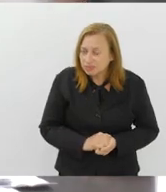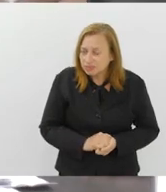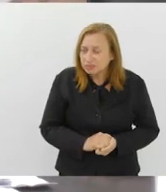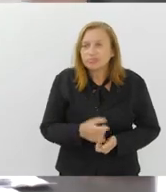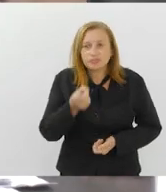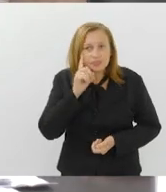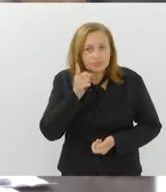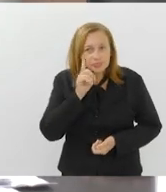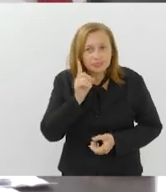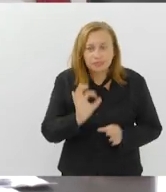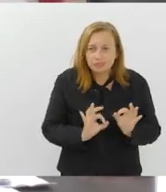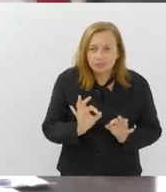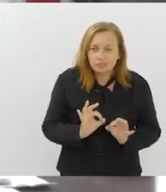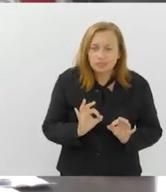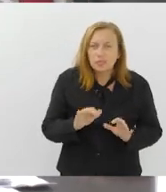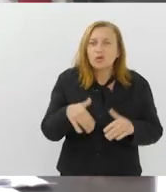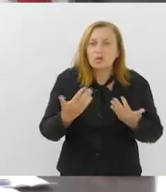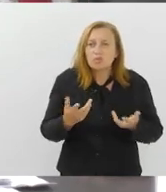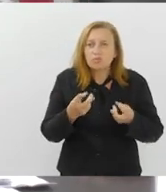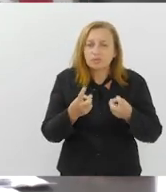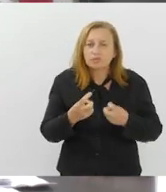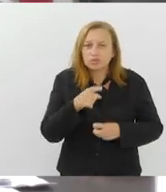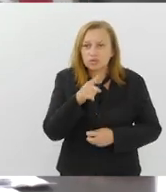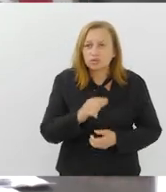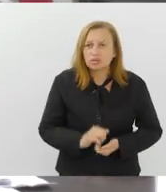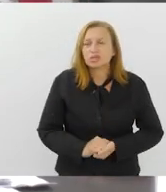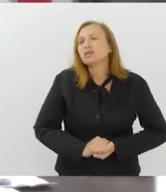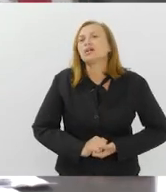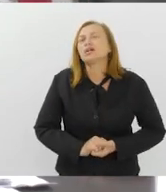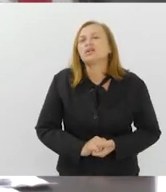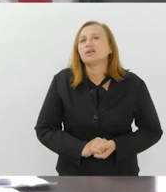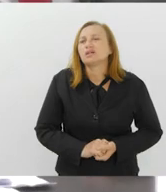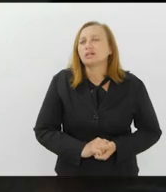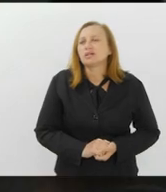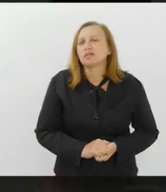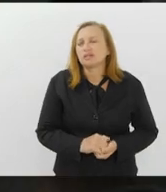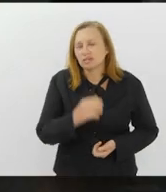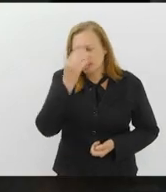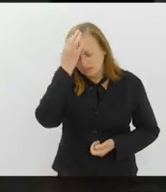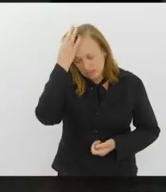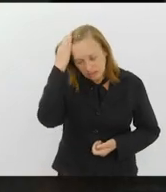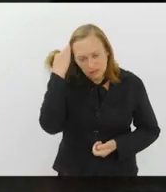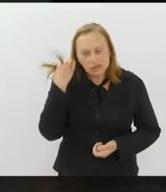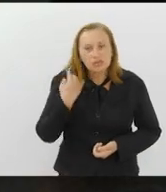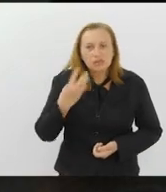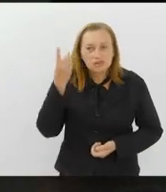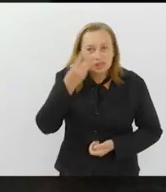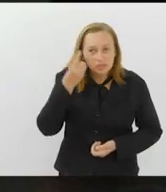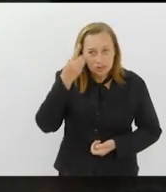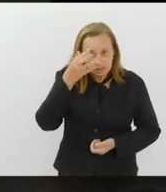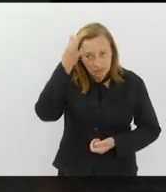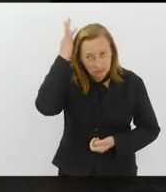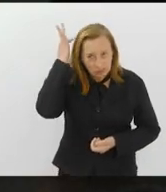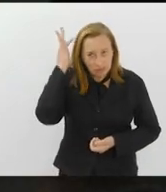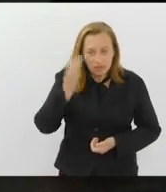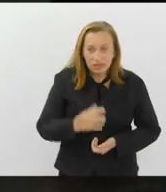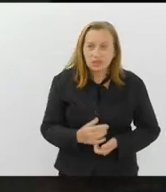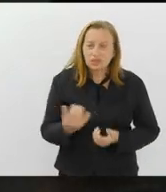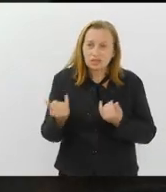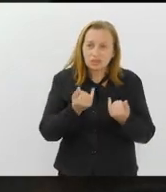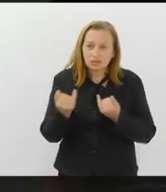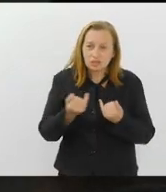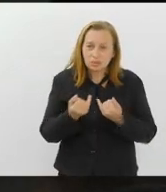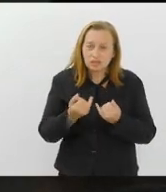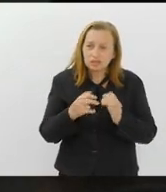dioturnamente desse plano, qual é a percepção da Abrange nesse sentido? Deputado Fred, não tenho a informação dos critérios